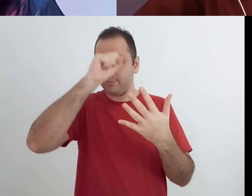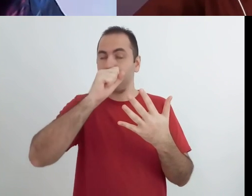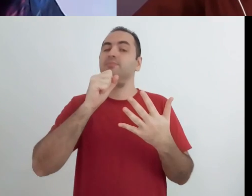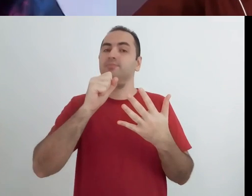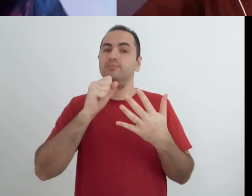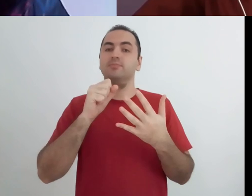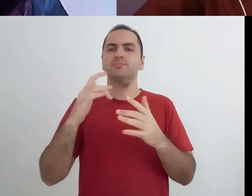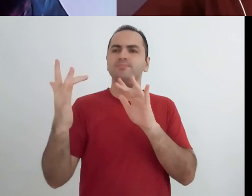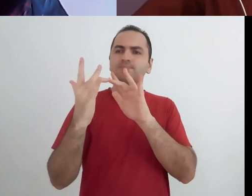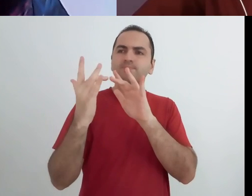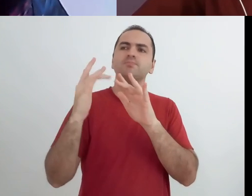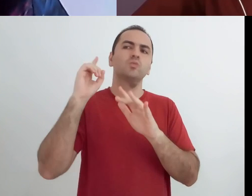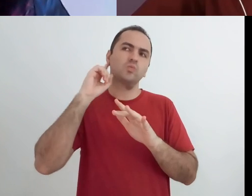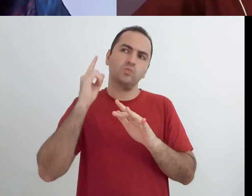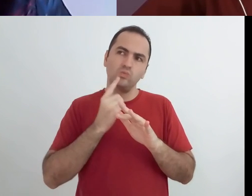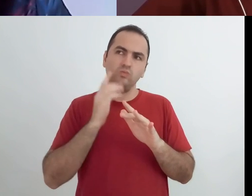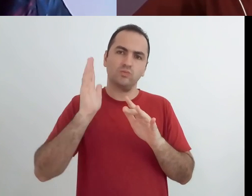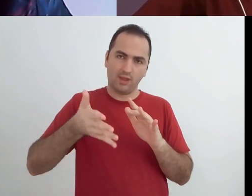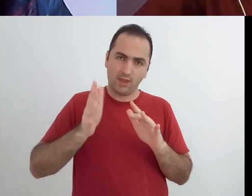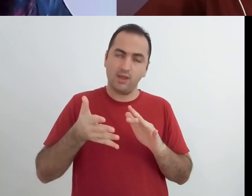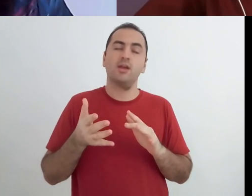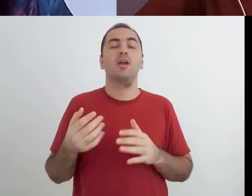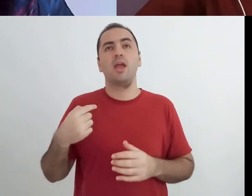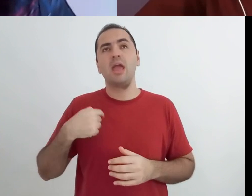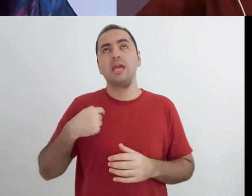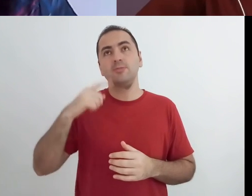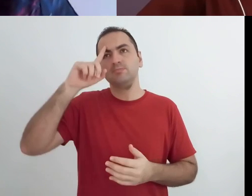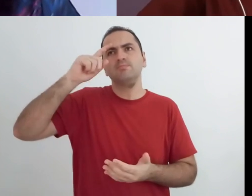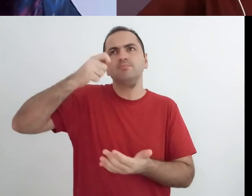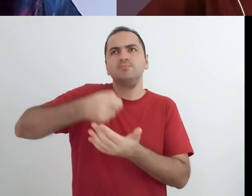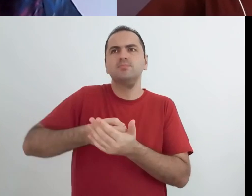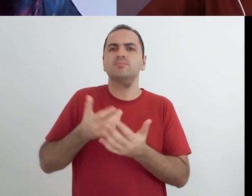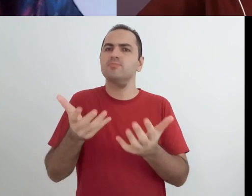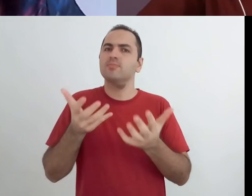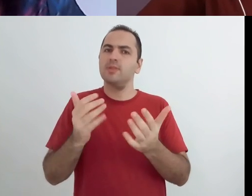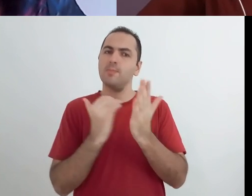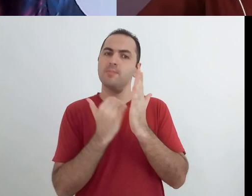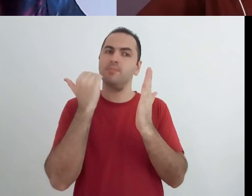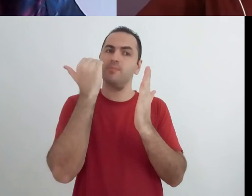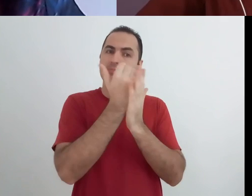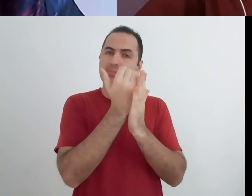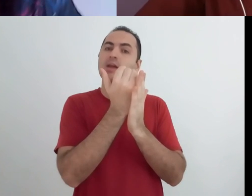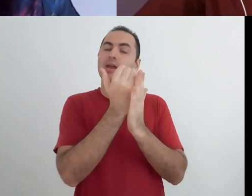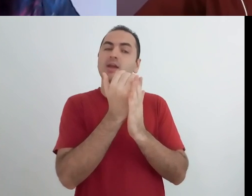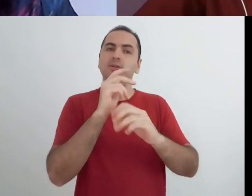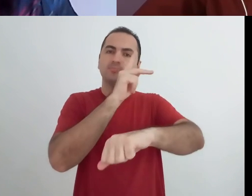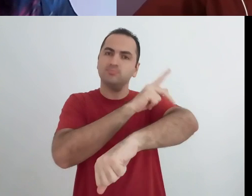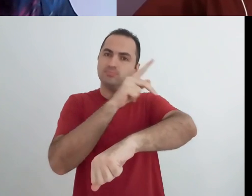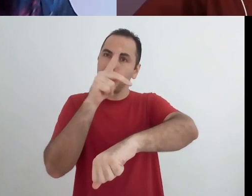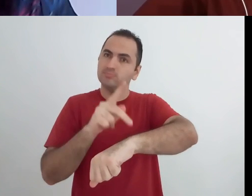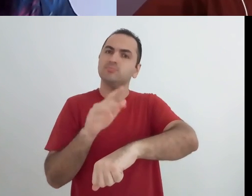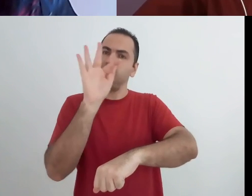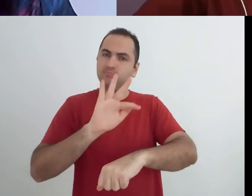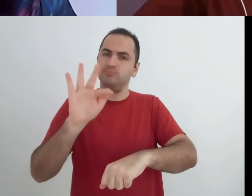contato com surdos. E aí, como eu já estava trabalhando em escola, eu decidi me especializar nisso. Então, aí eu parti para